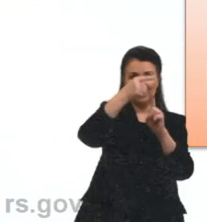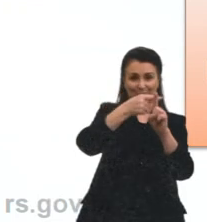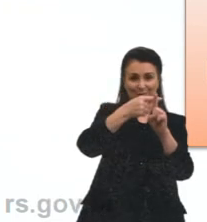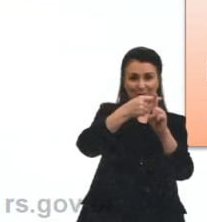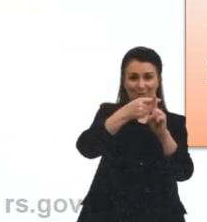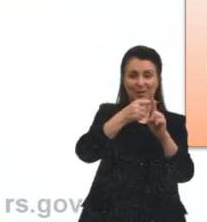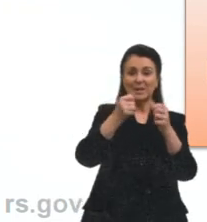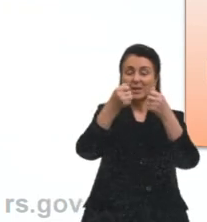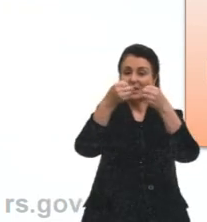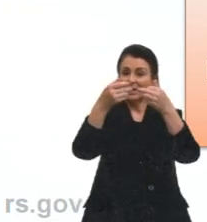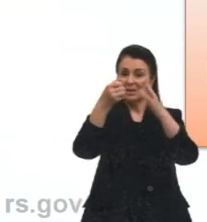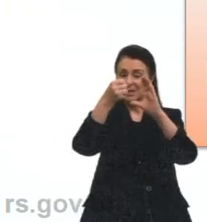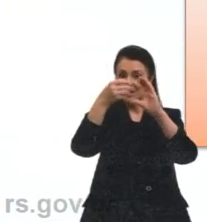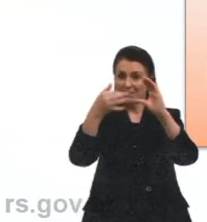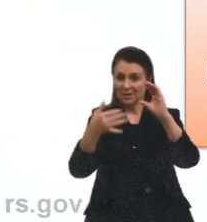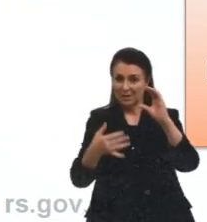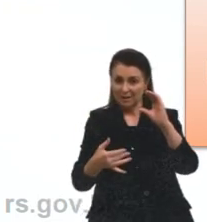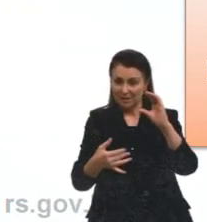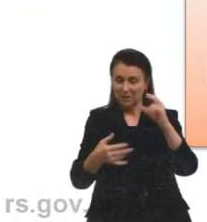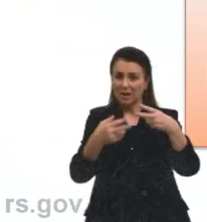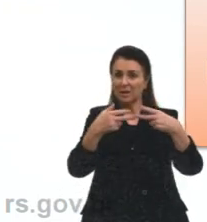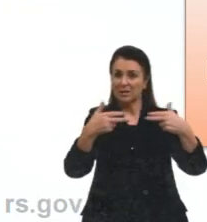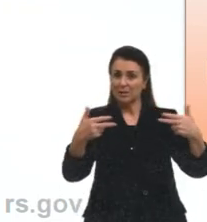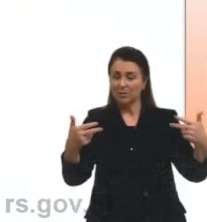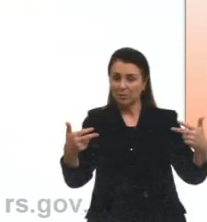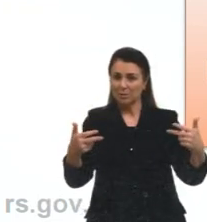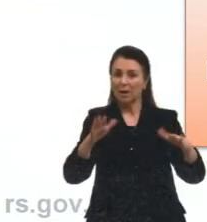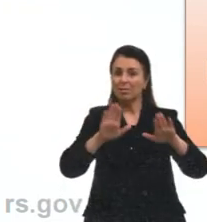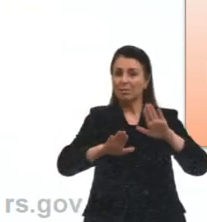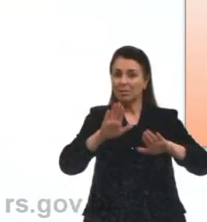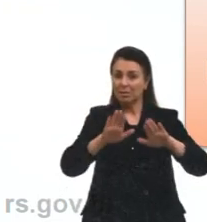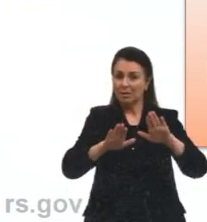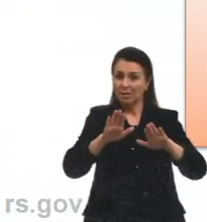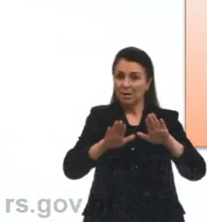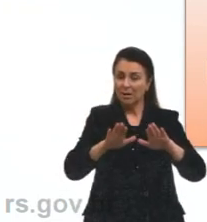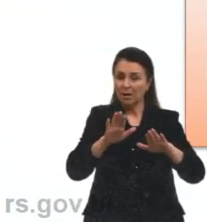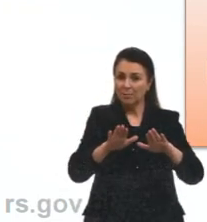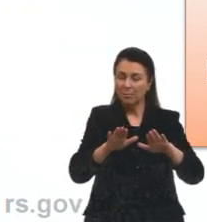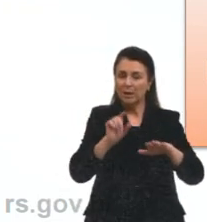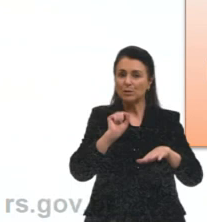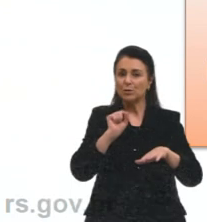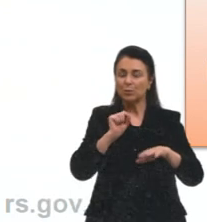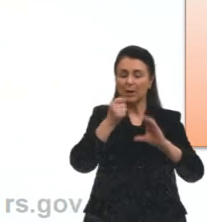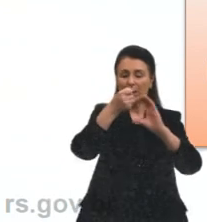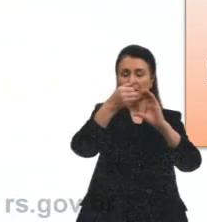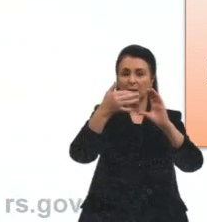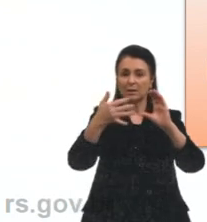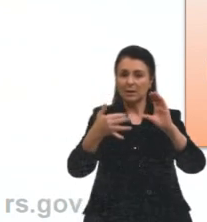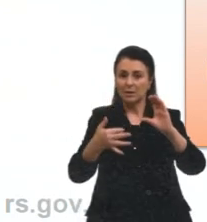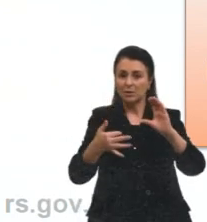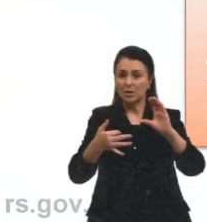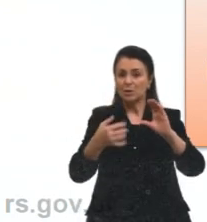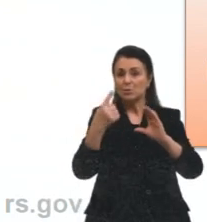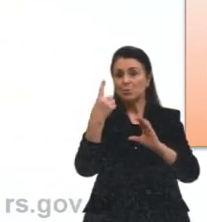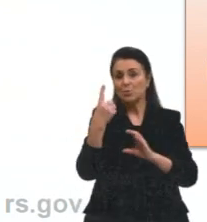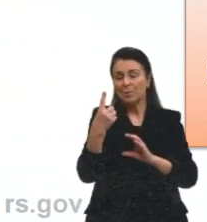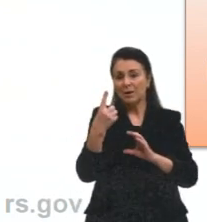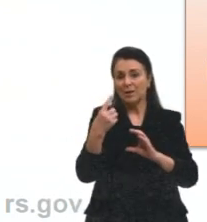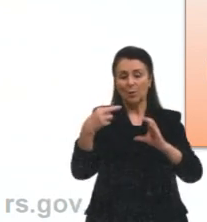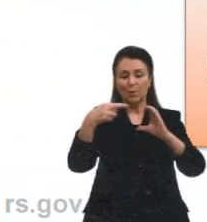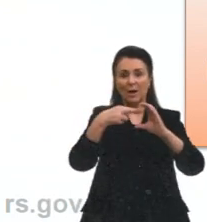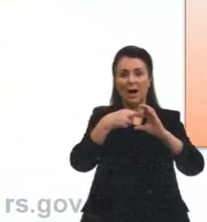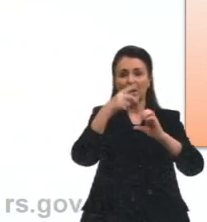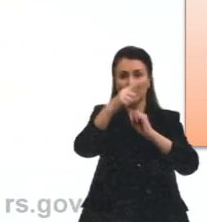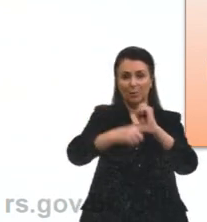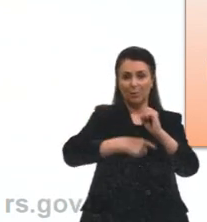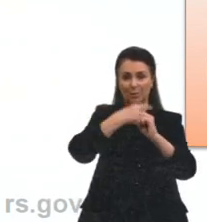essas propriedades a esses fenômenos eles dependem essencialmente de uma propriedade só o seu raio atômico